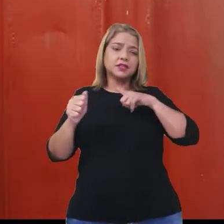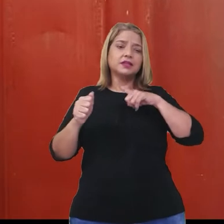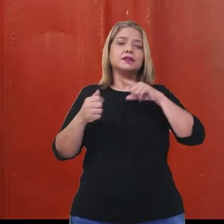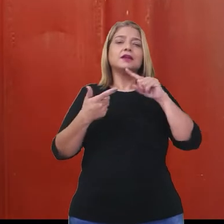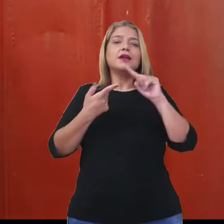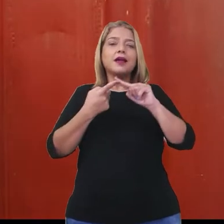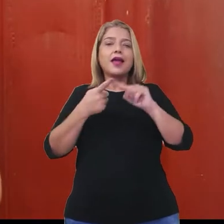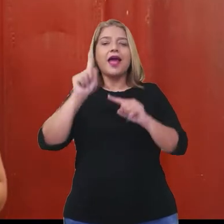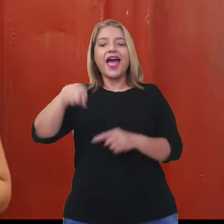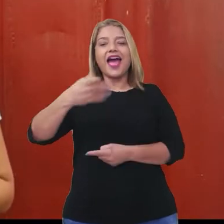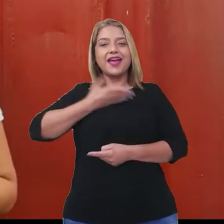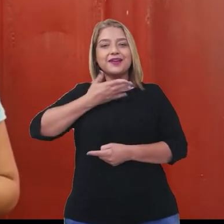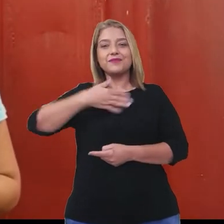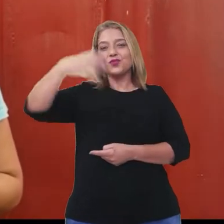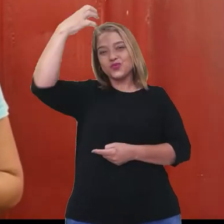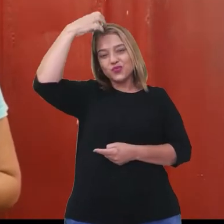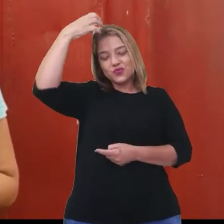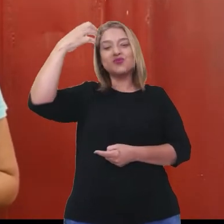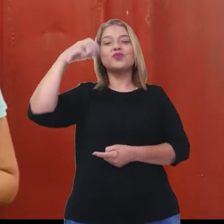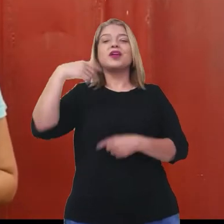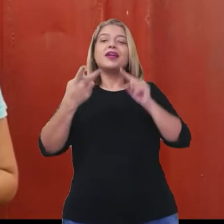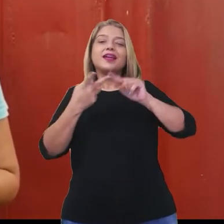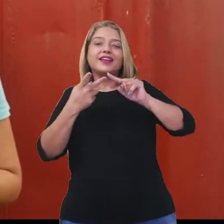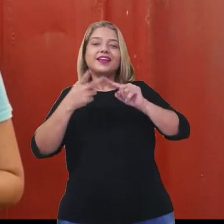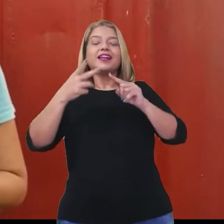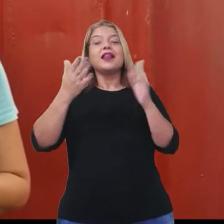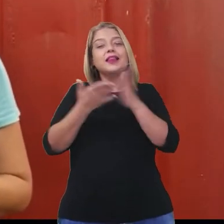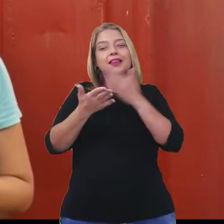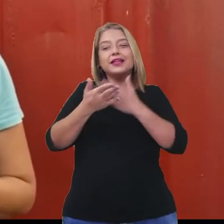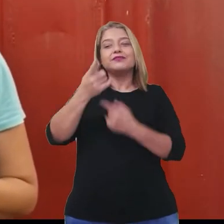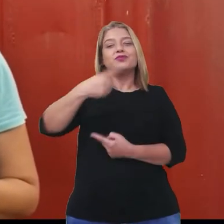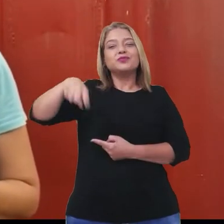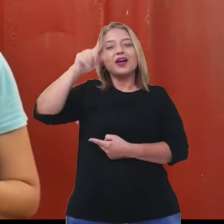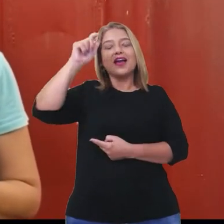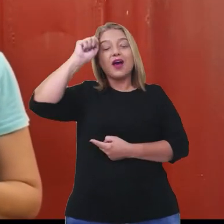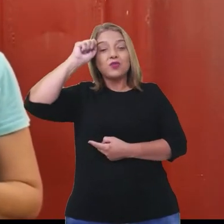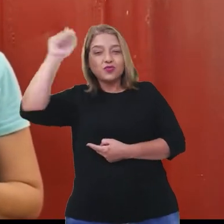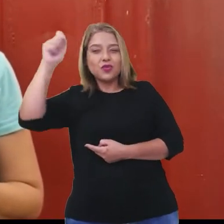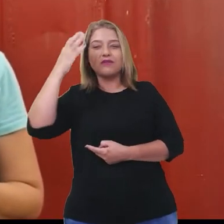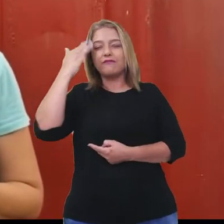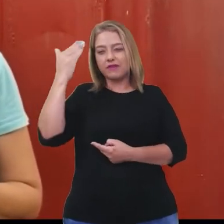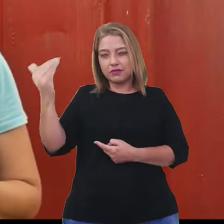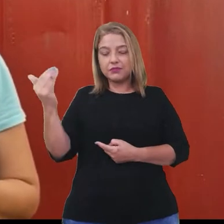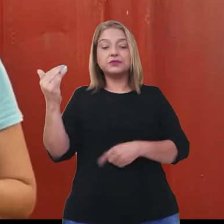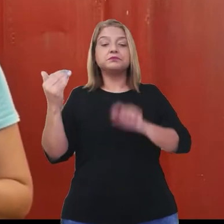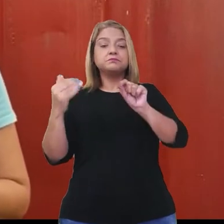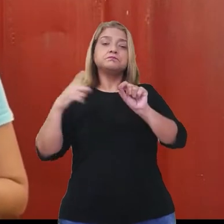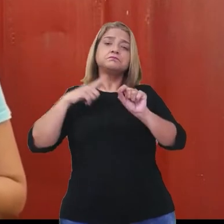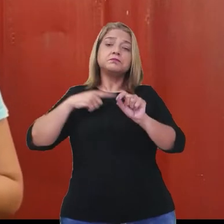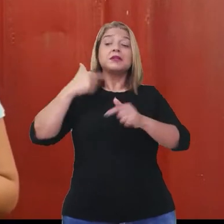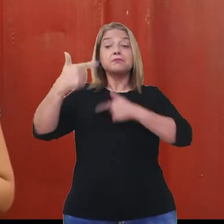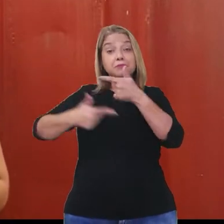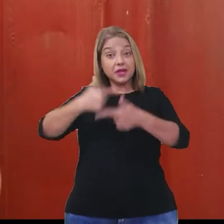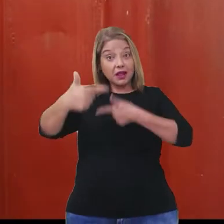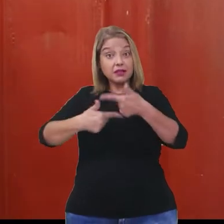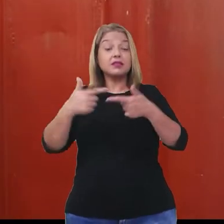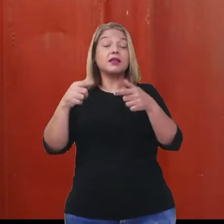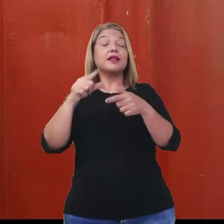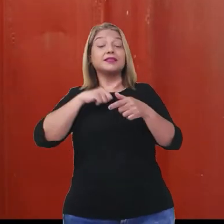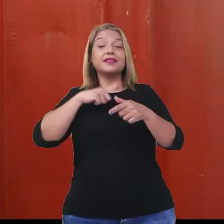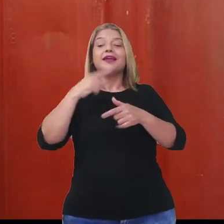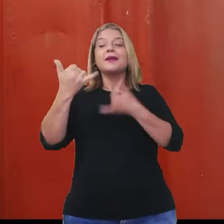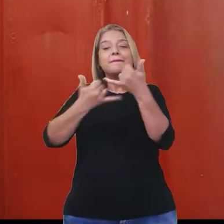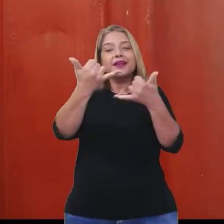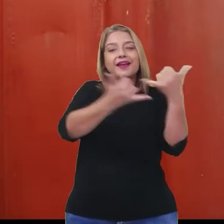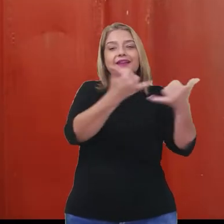e O Amigo do Rei de Ruth Rocha. E fizemos também resgate de algumas brincadeiras, entre elas o Escravos de Jó, que trabalham o